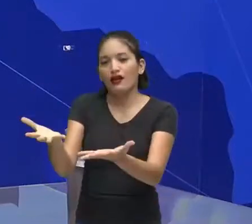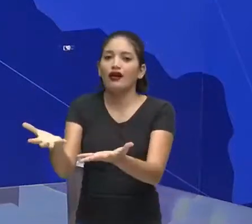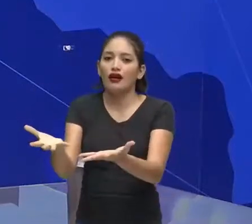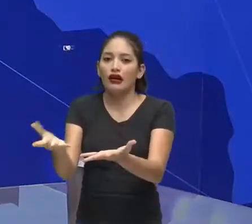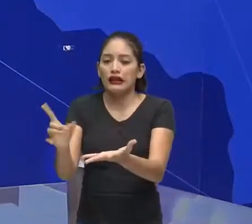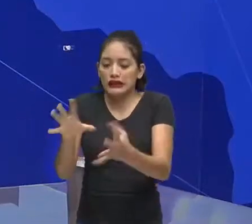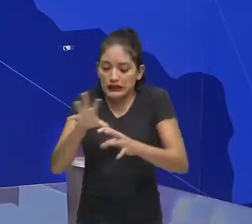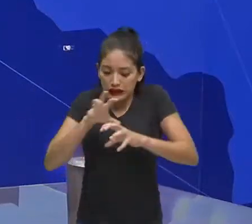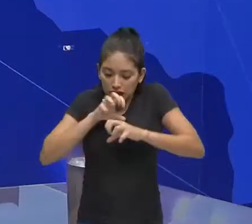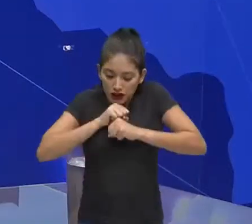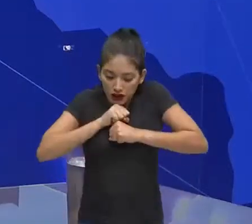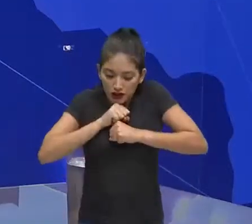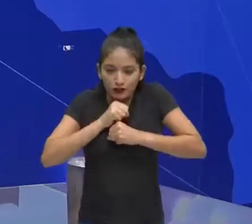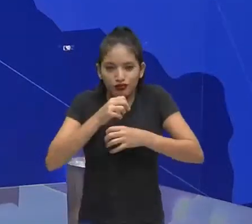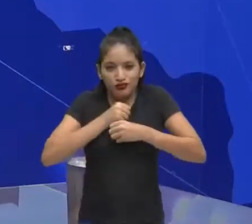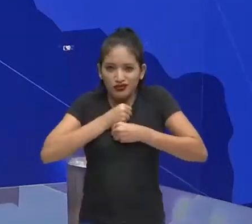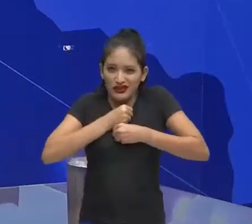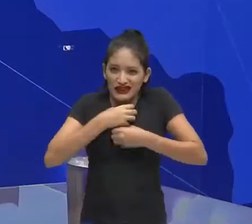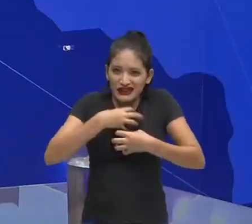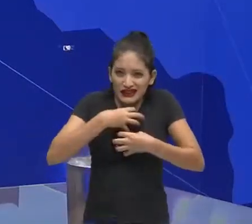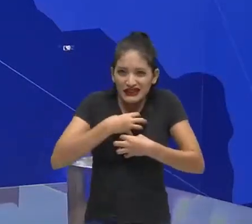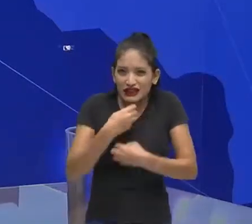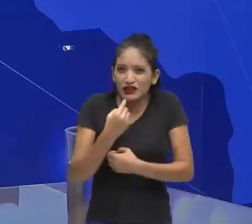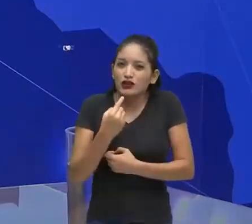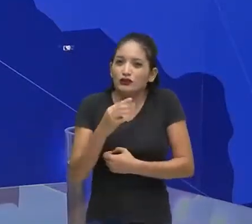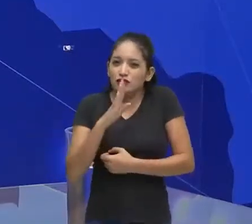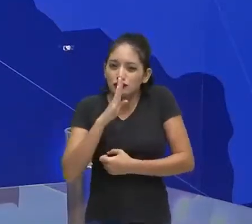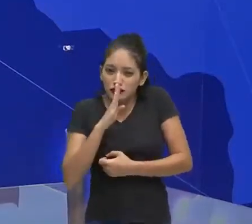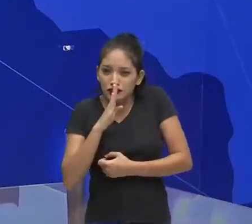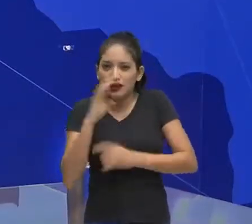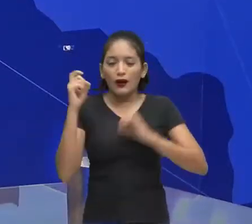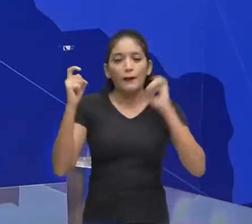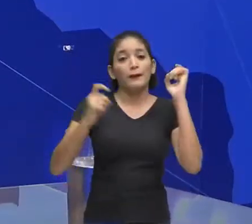nos prendermos mais nesse silêncio, preocupados com esse